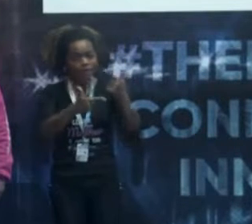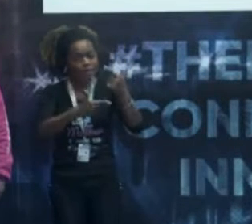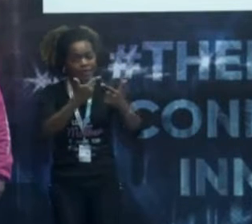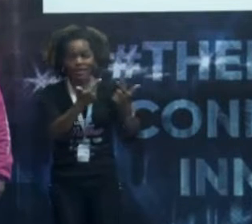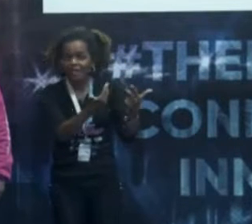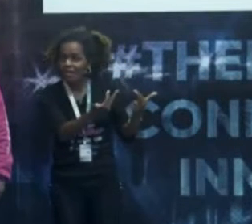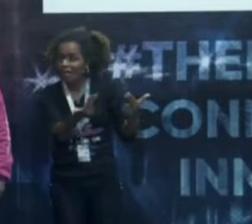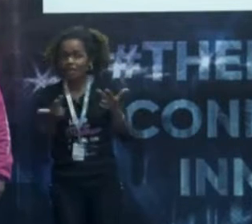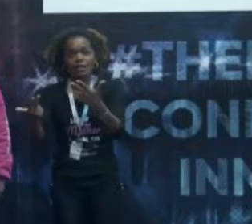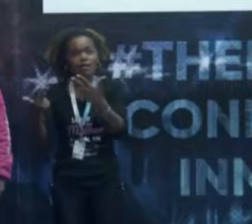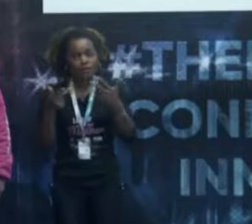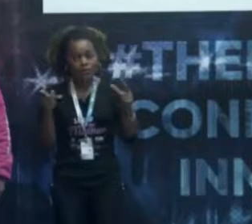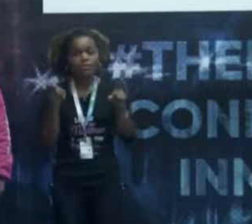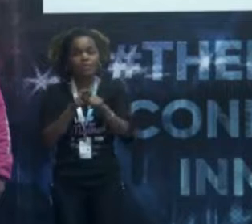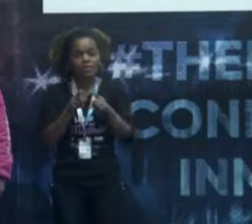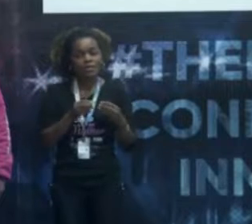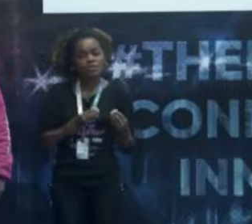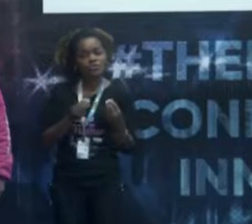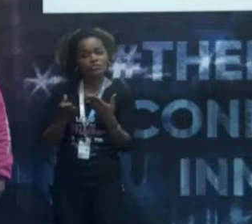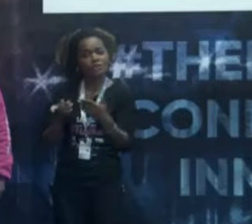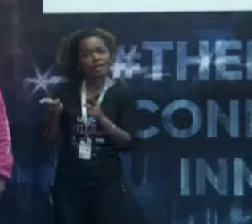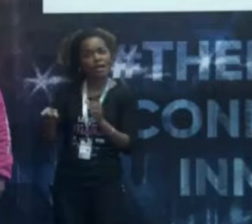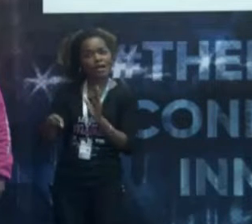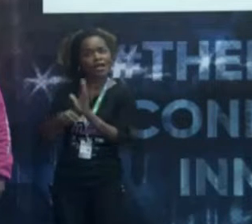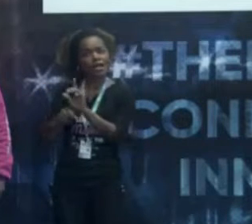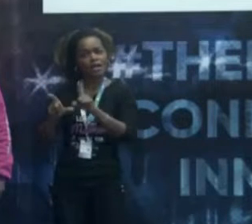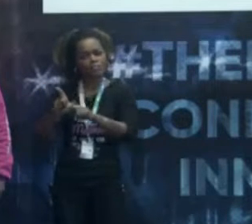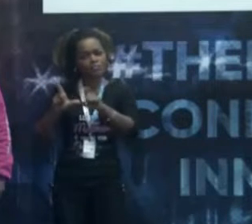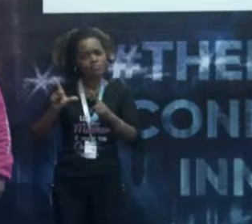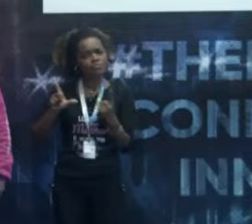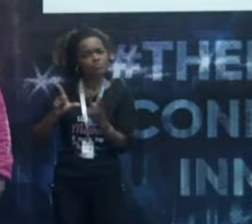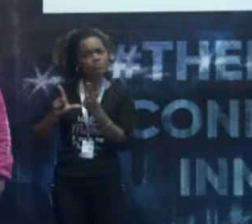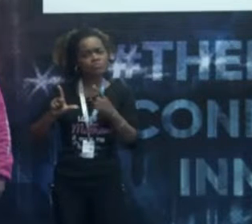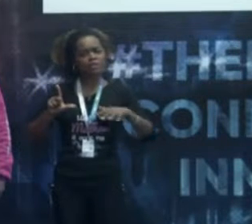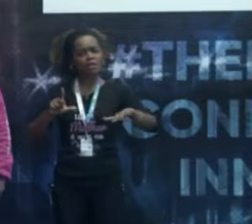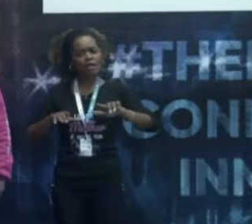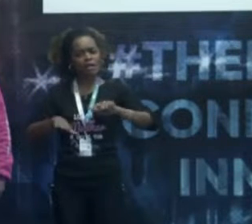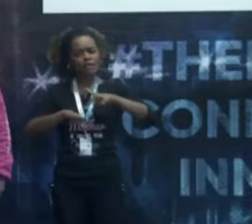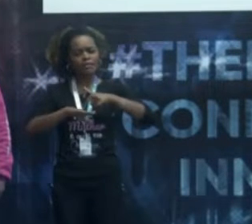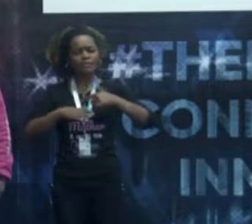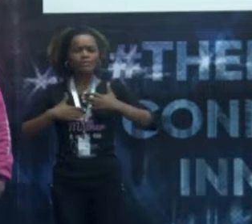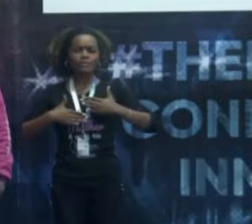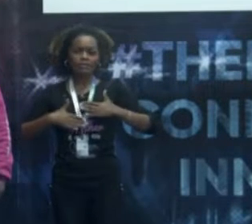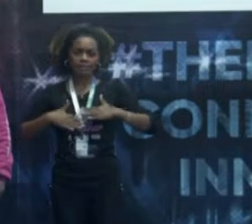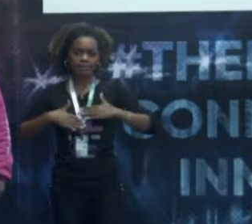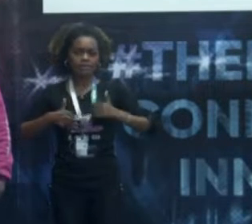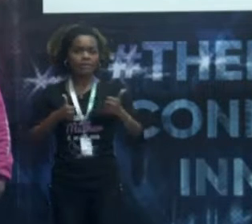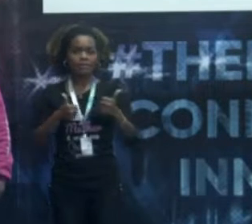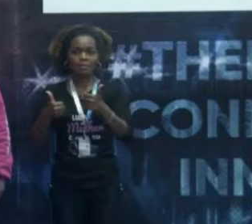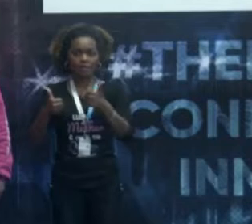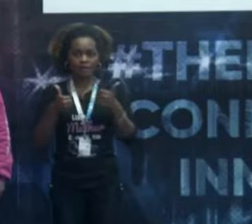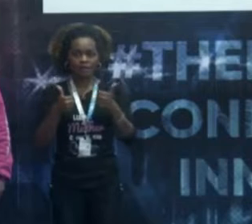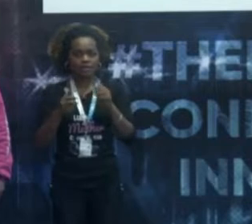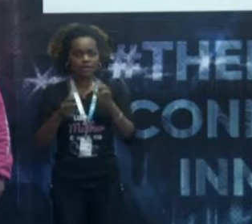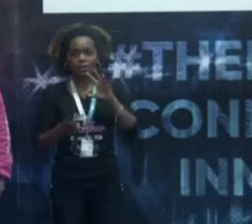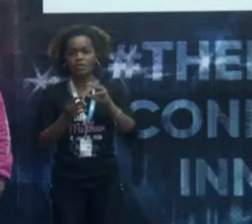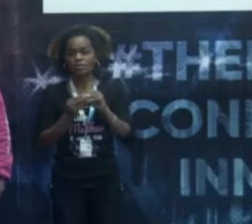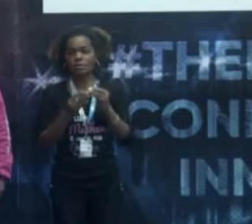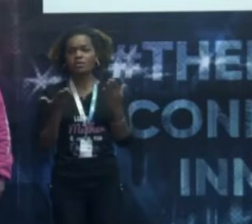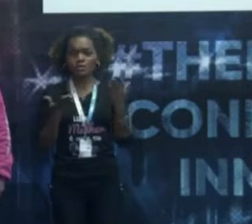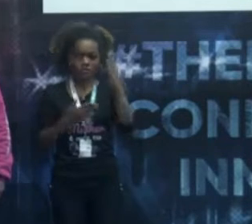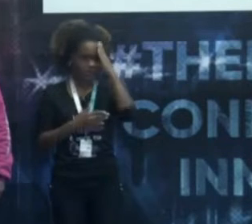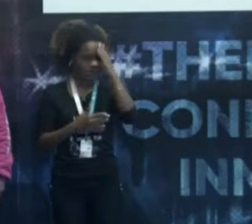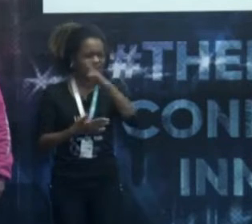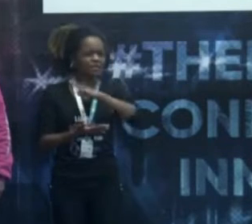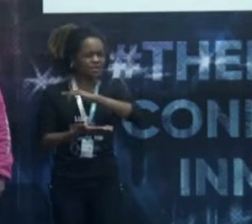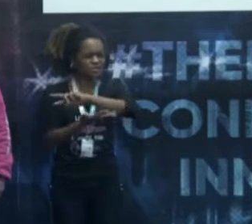condições para todas as pessoas conseguirem viver bem no ambiente, né? Acho que inclusão, resumindo, né? E aí a gente sabe que tem várias, né?